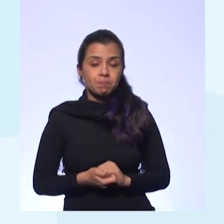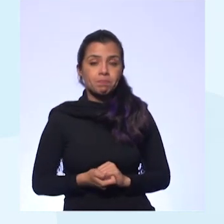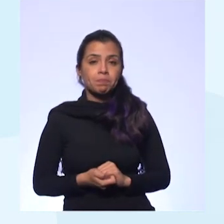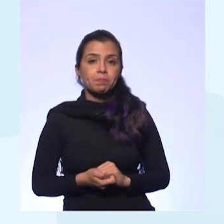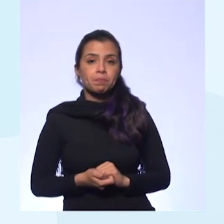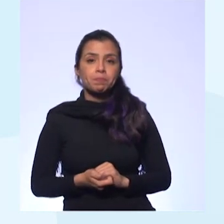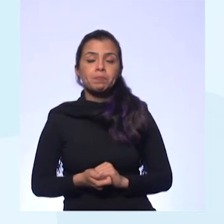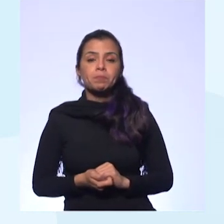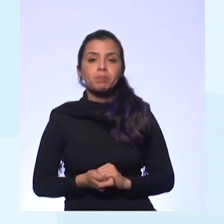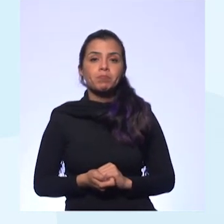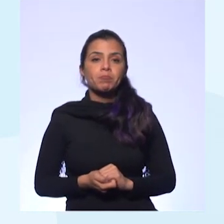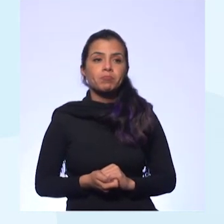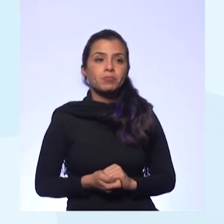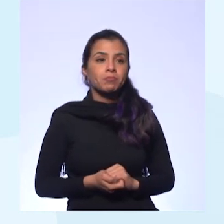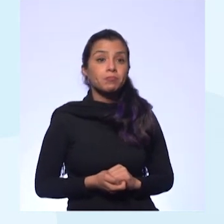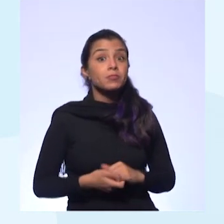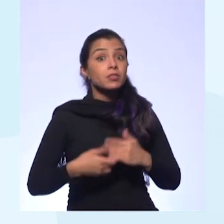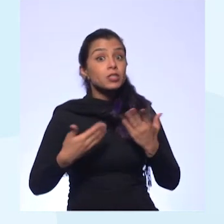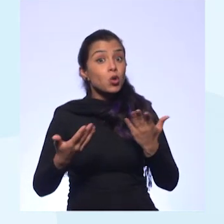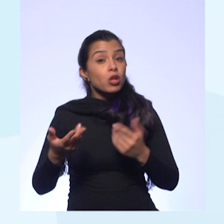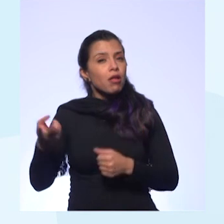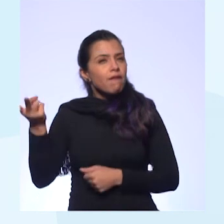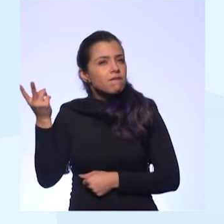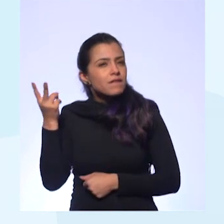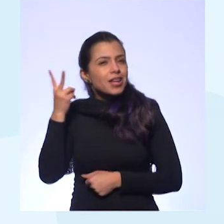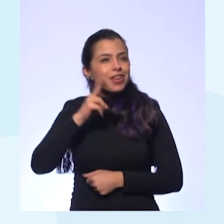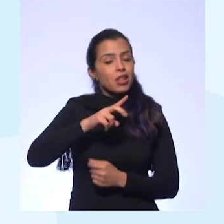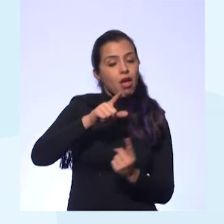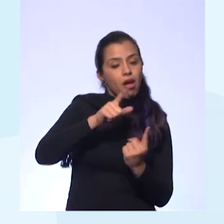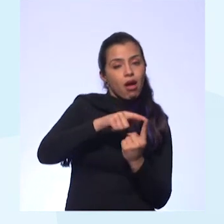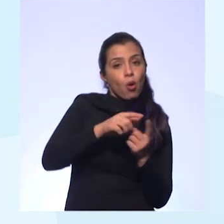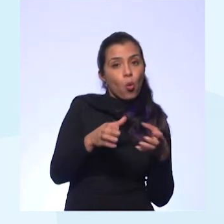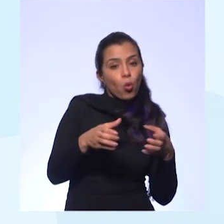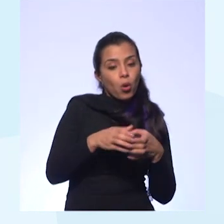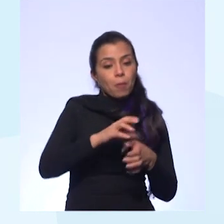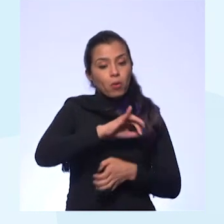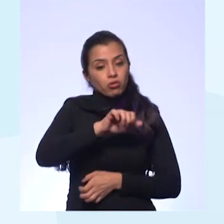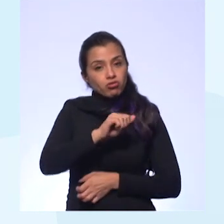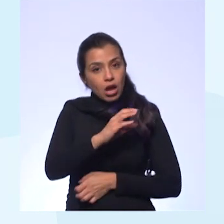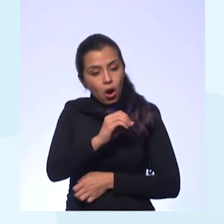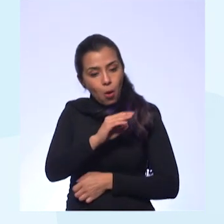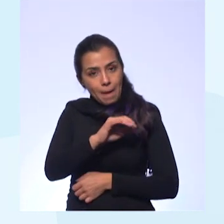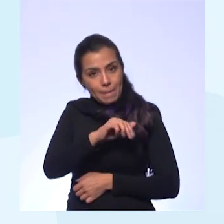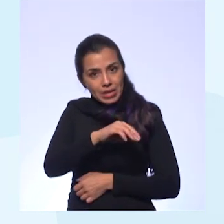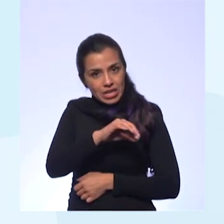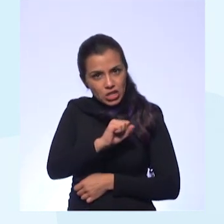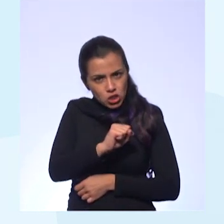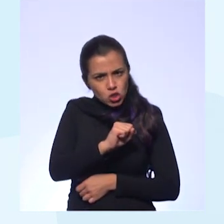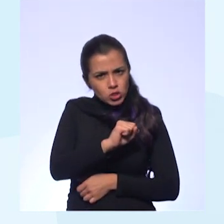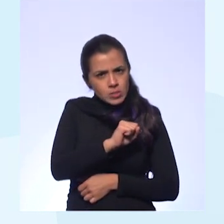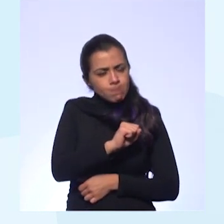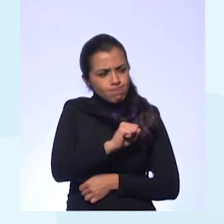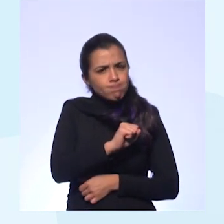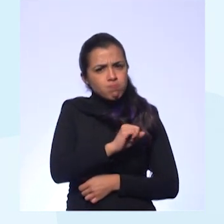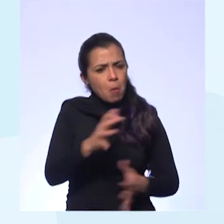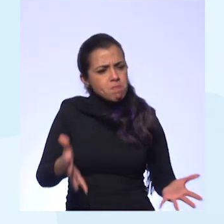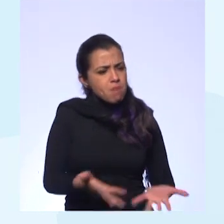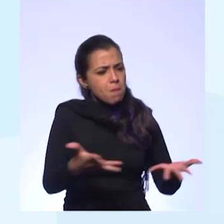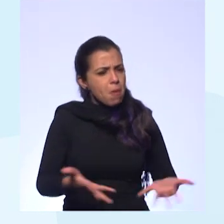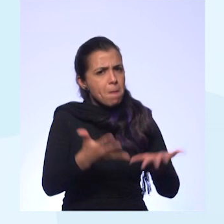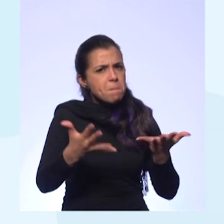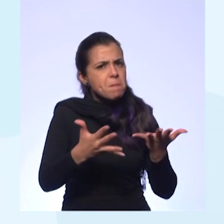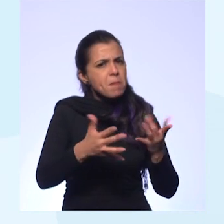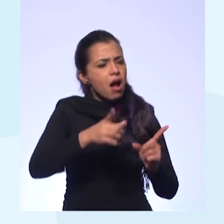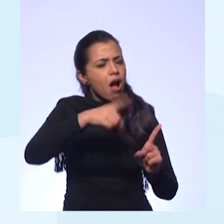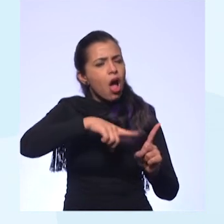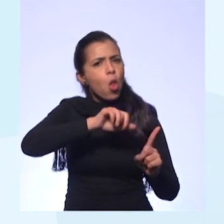com a vitória ali da proposta dos jacobinos em executar o rei Luís XVI, porque foi eles que propuseram e